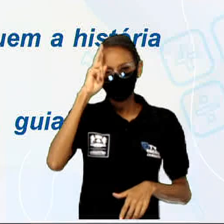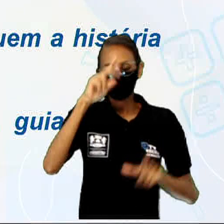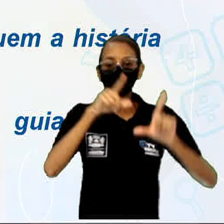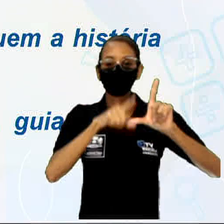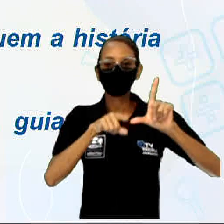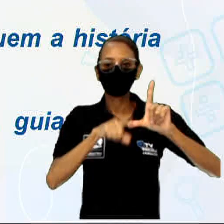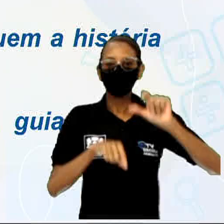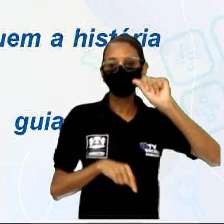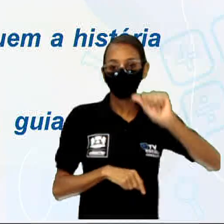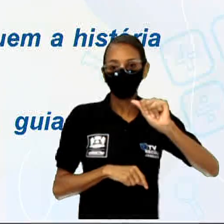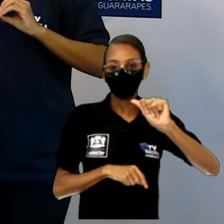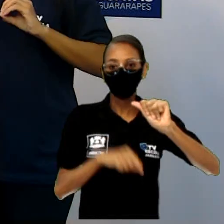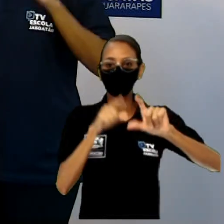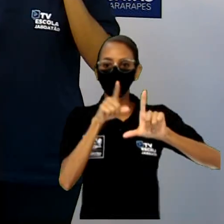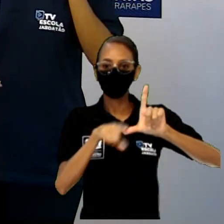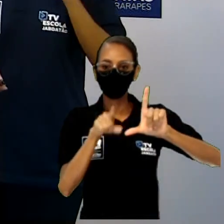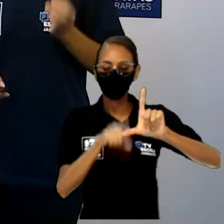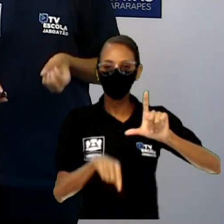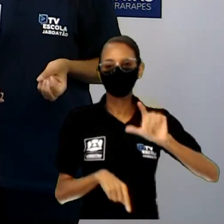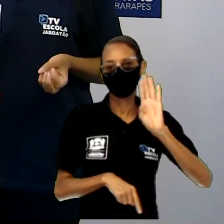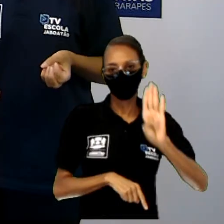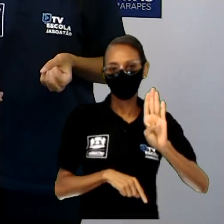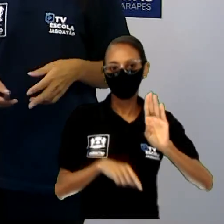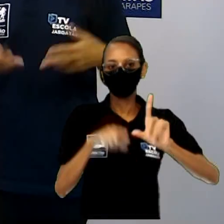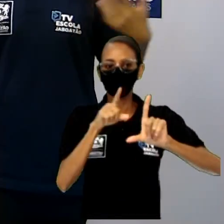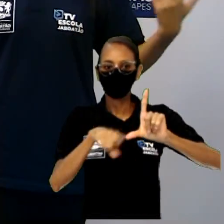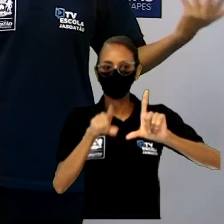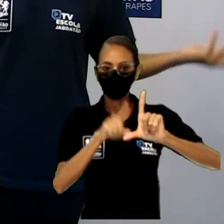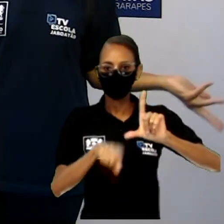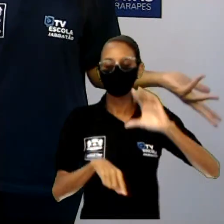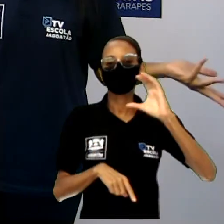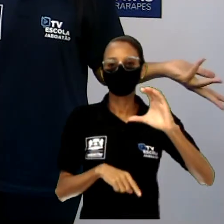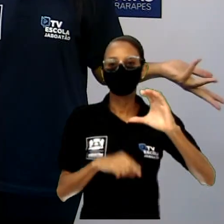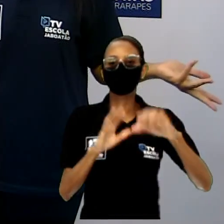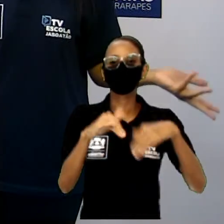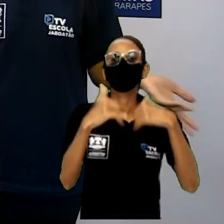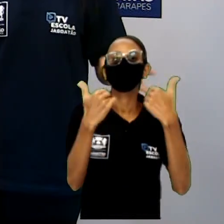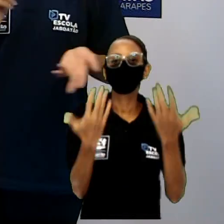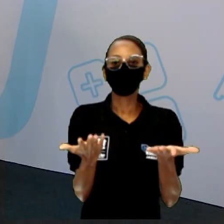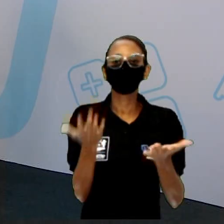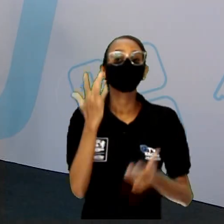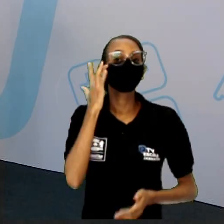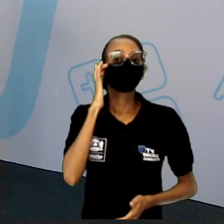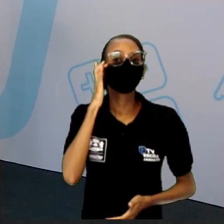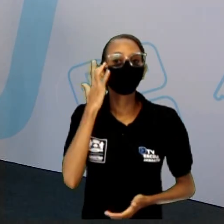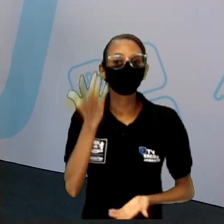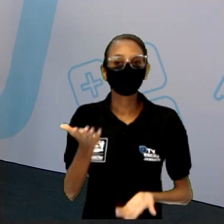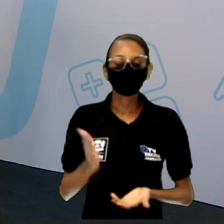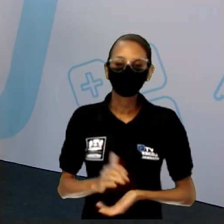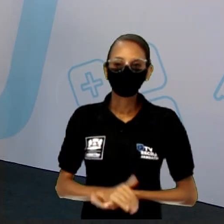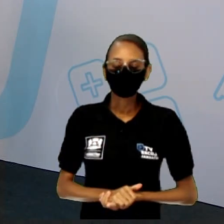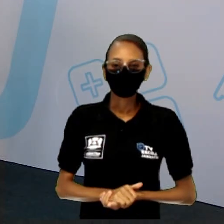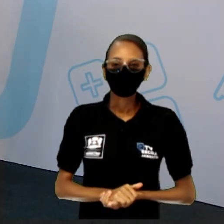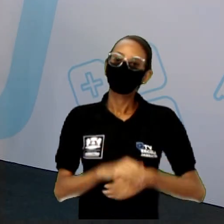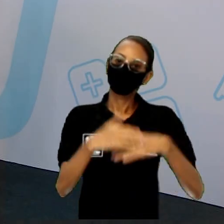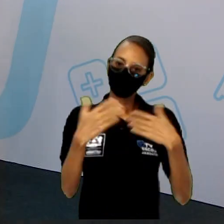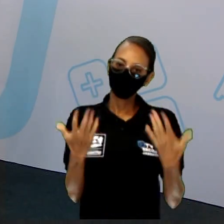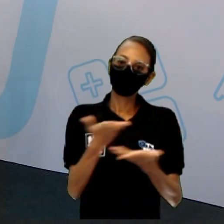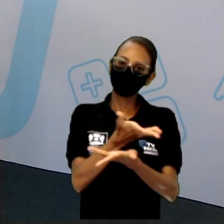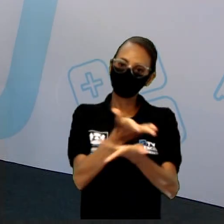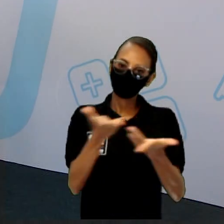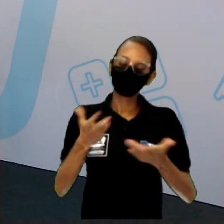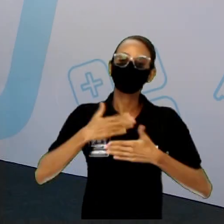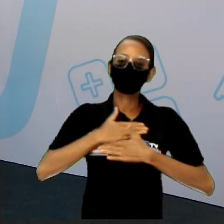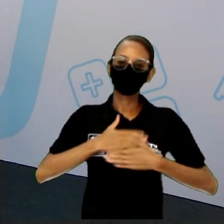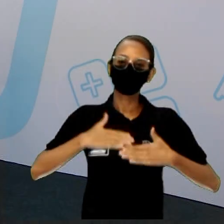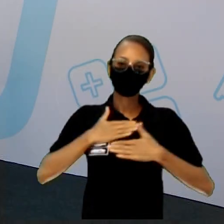diáspora ou letra C, cisma. E aí, gente? Bom, espero que vocês tenham gostado